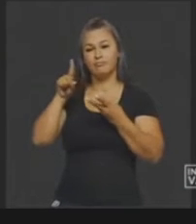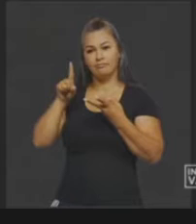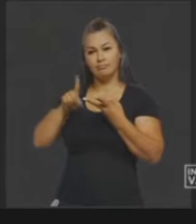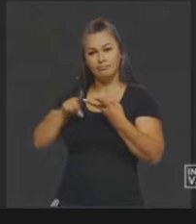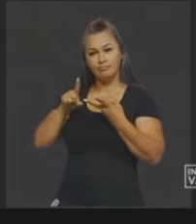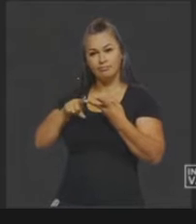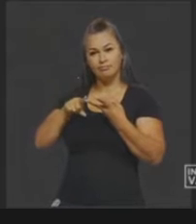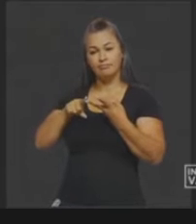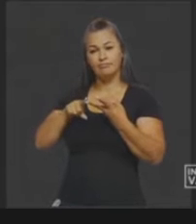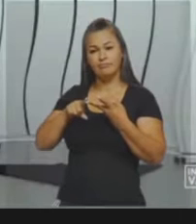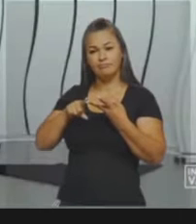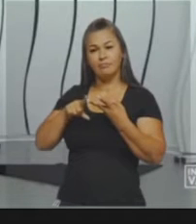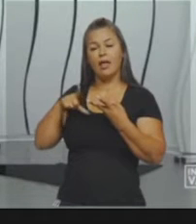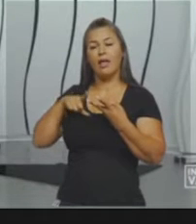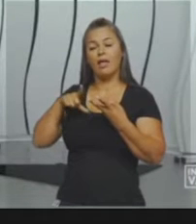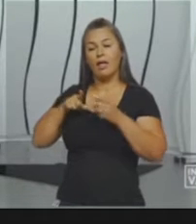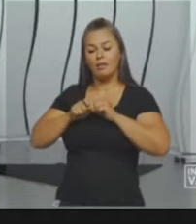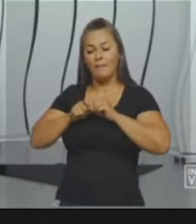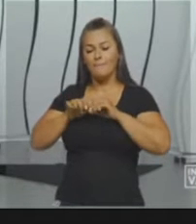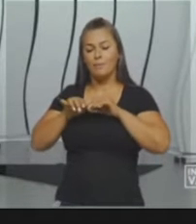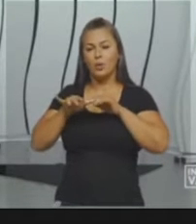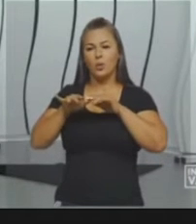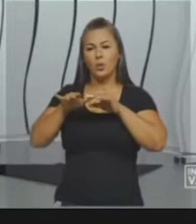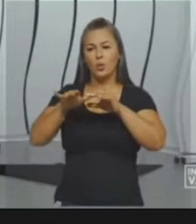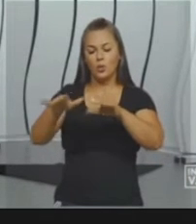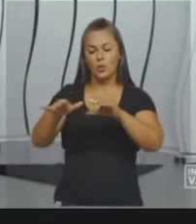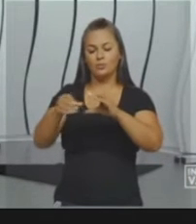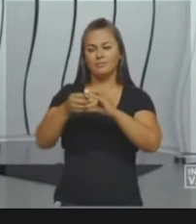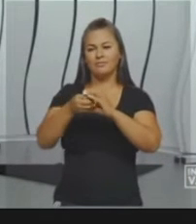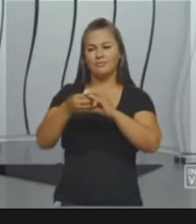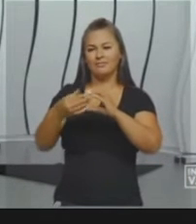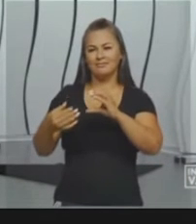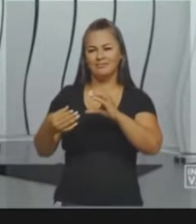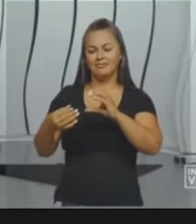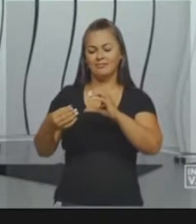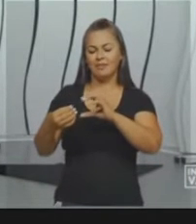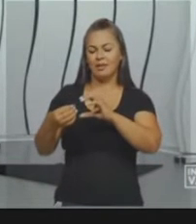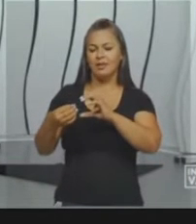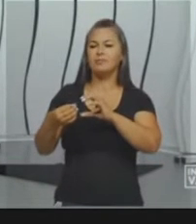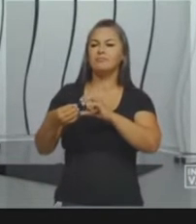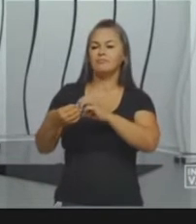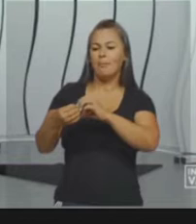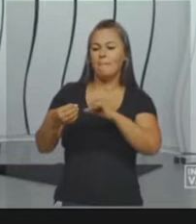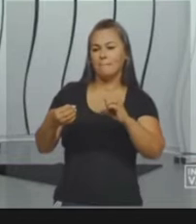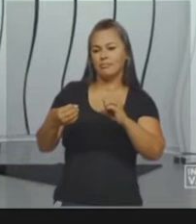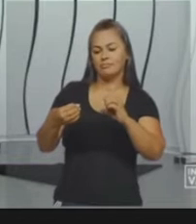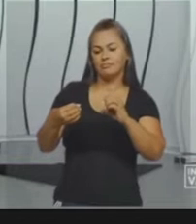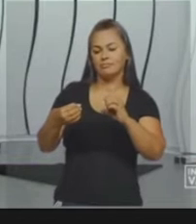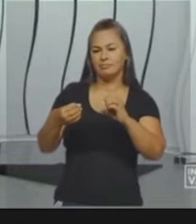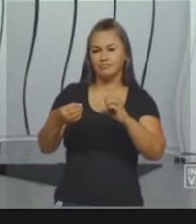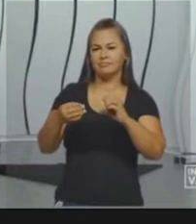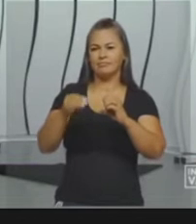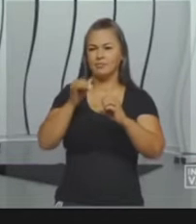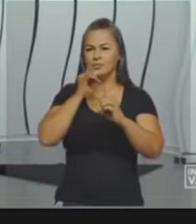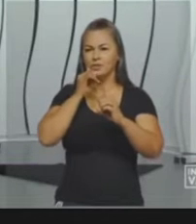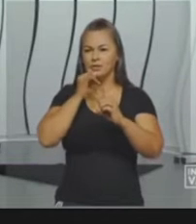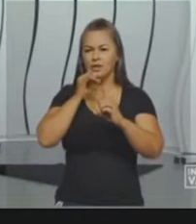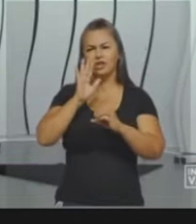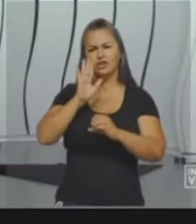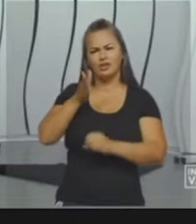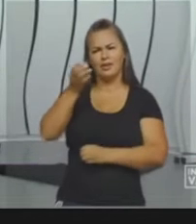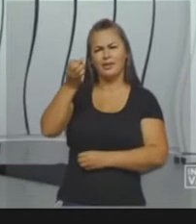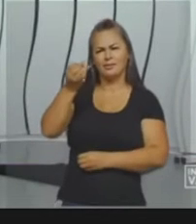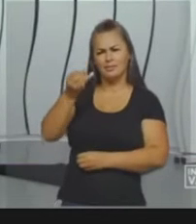e fazem reprodução por divisão binária, assim como as bactérias. um exemplo de protozoário, eu já falei o Trypanosoma